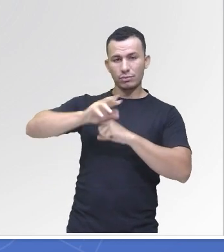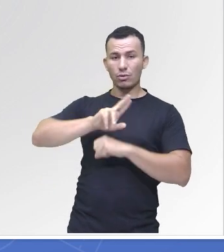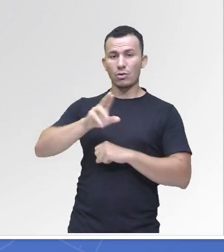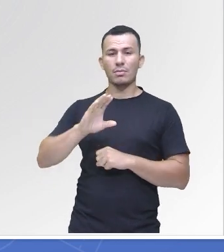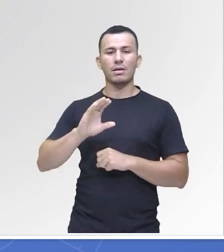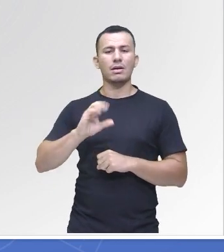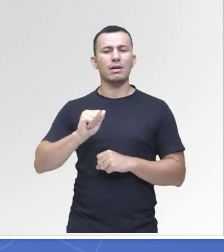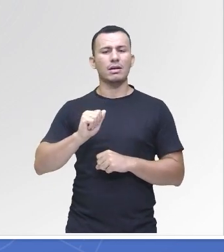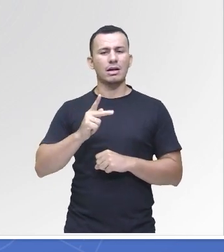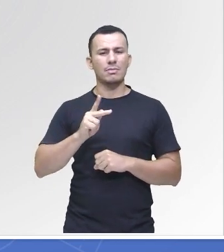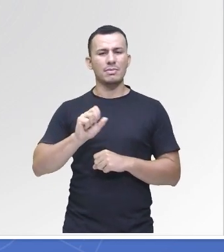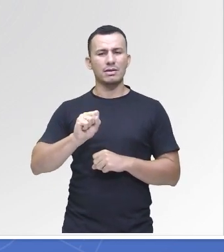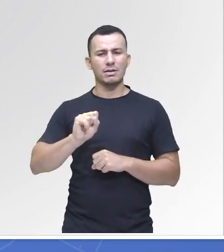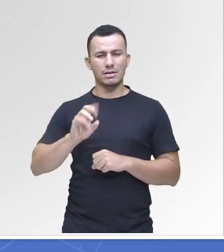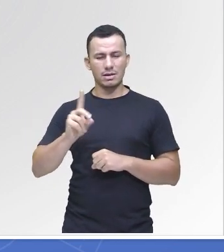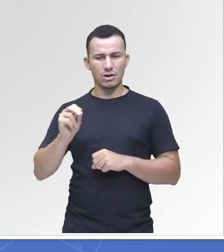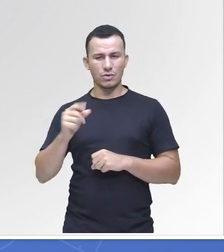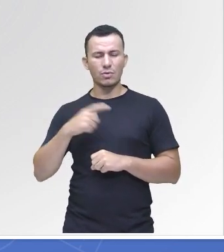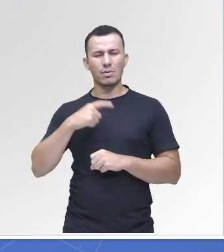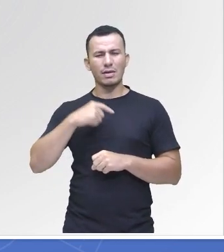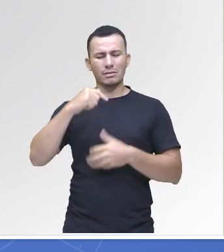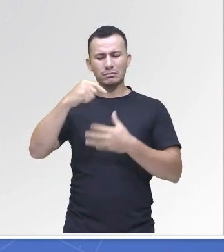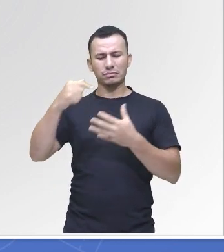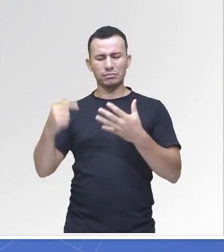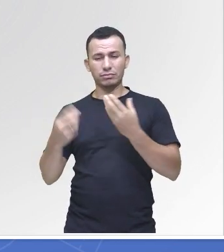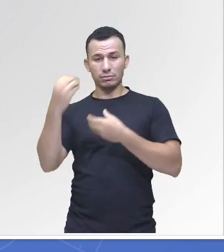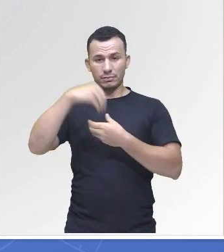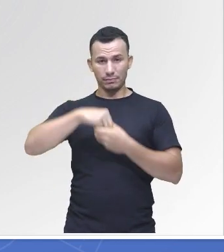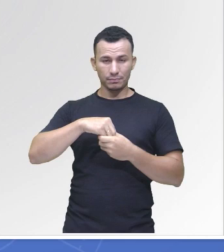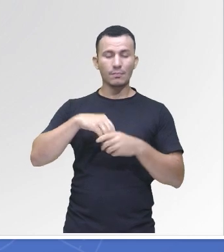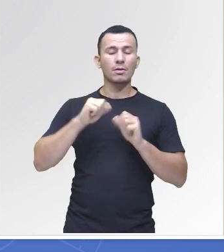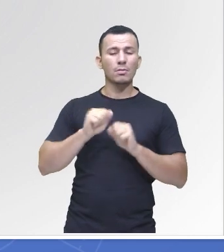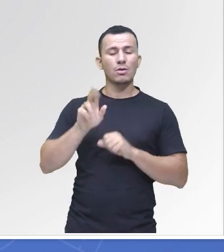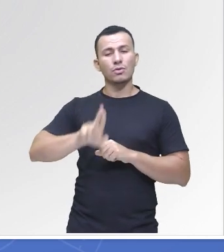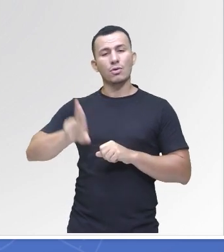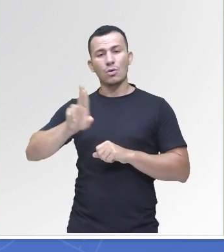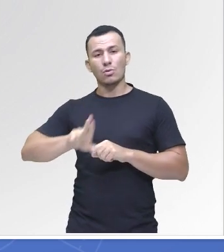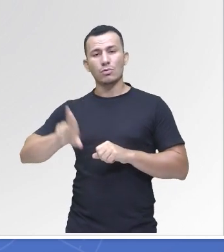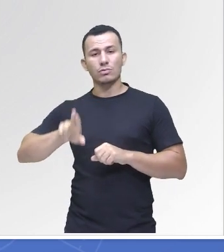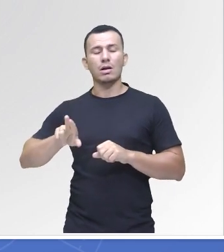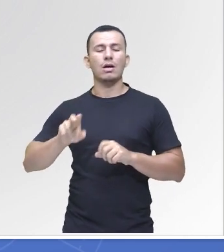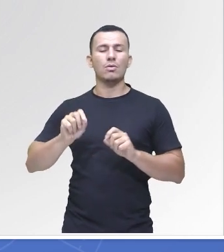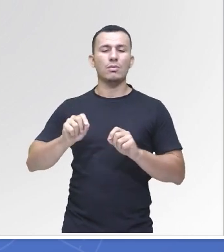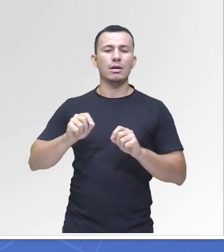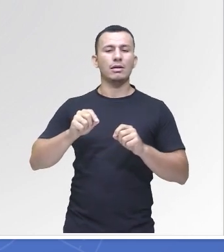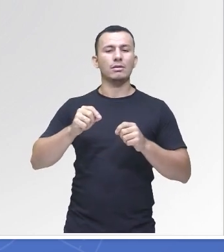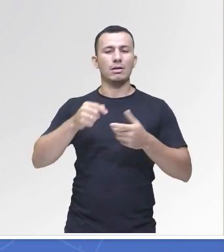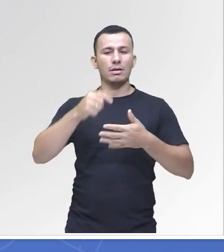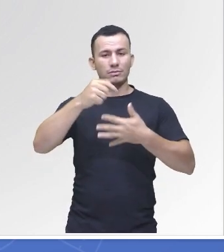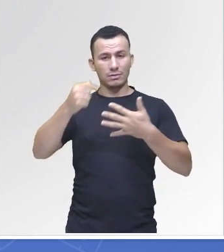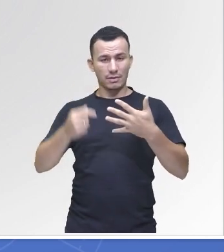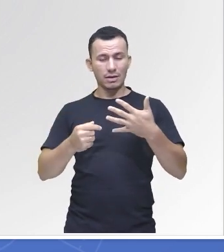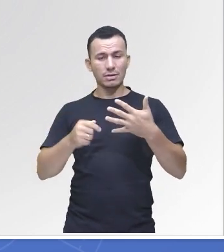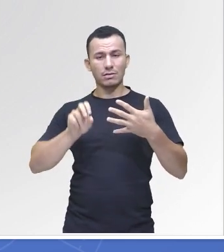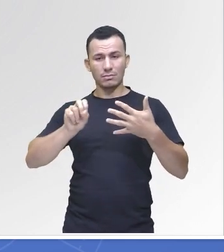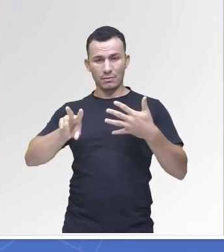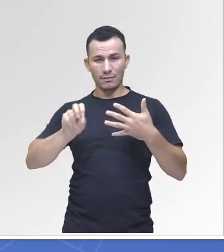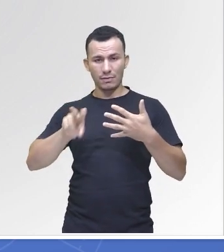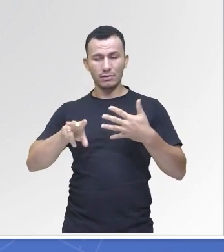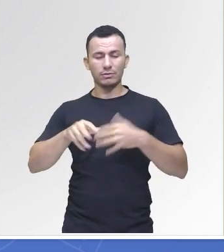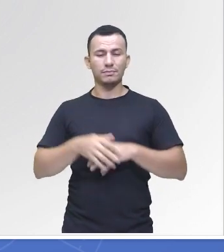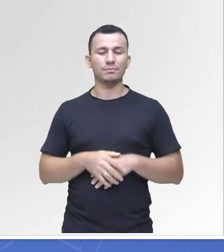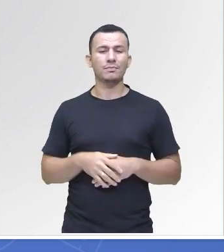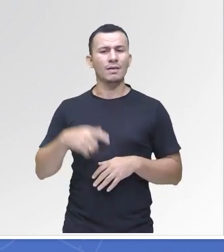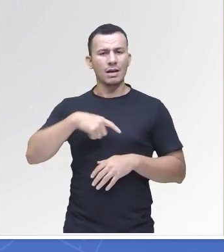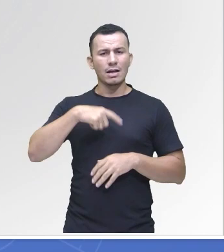capsídeo, que é formado por vários capsômeros, e pode ser usada como forma de classificação dos vírus. Além disso, a gente viu também que